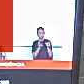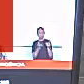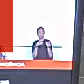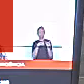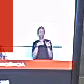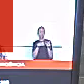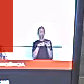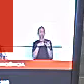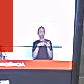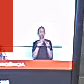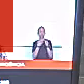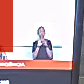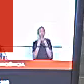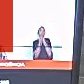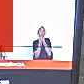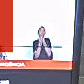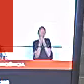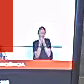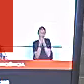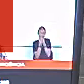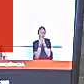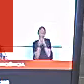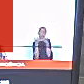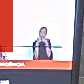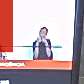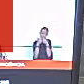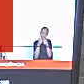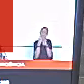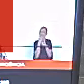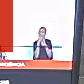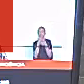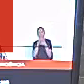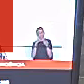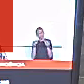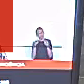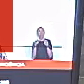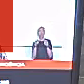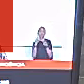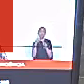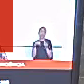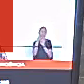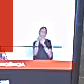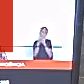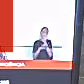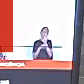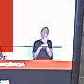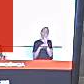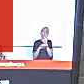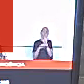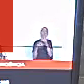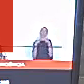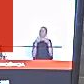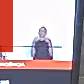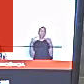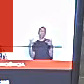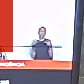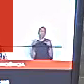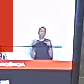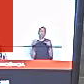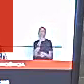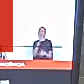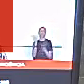o transporte, ele é de direito para todas as atividades. E essa pessoa, a gente